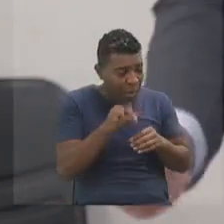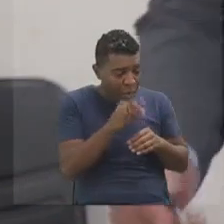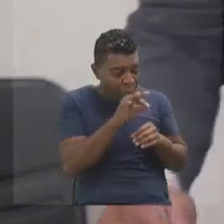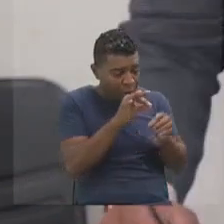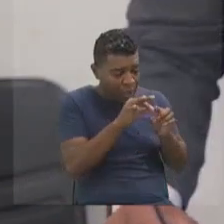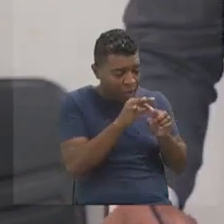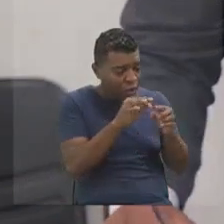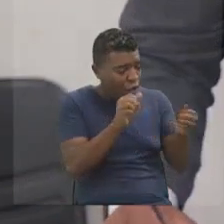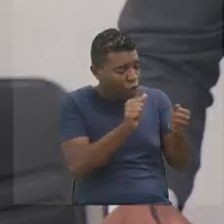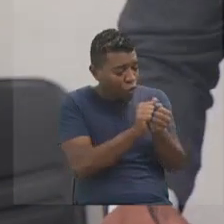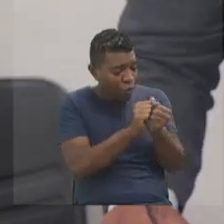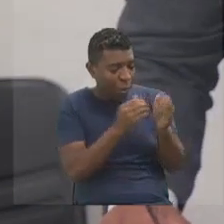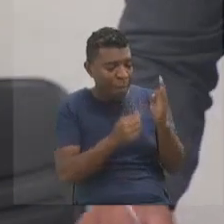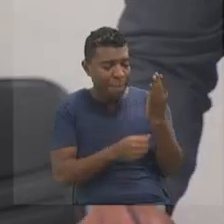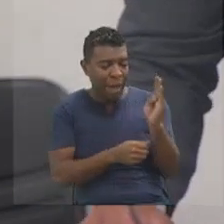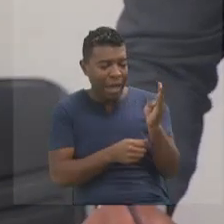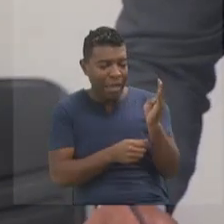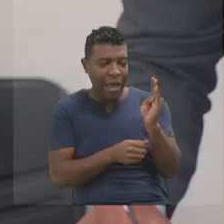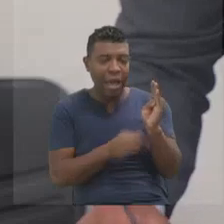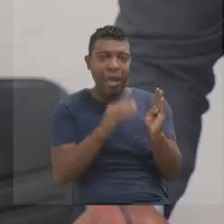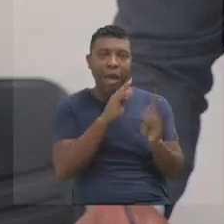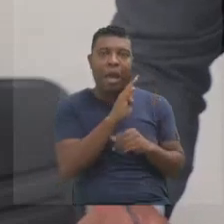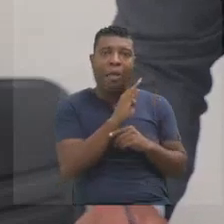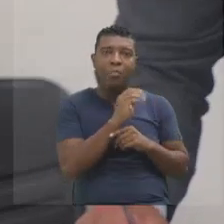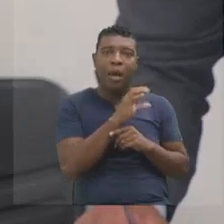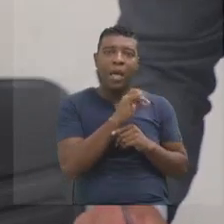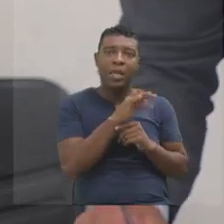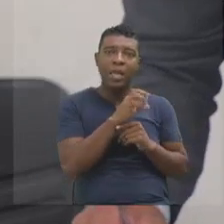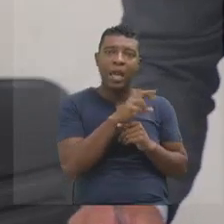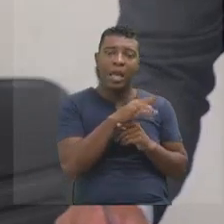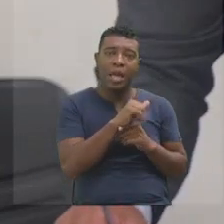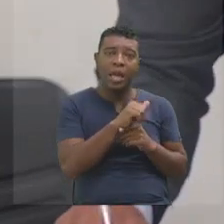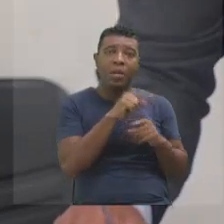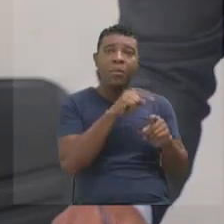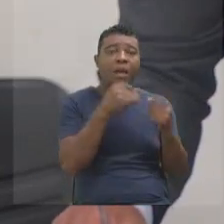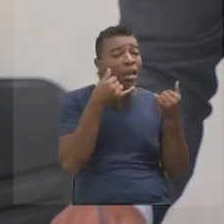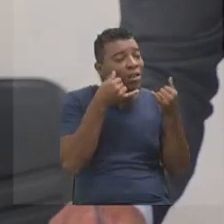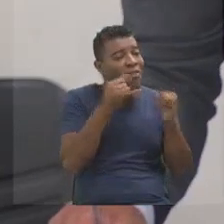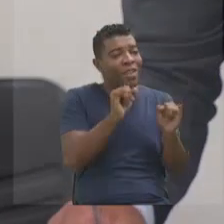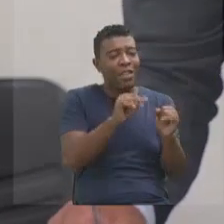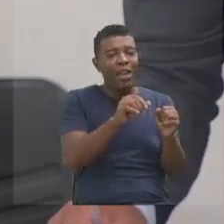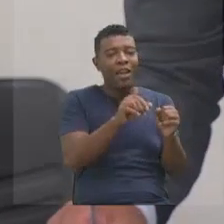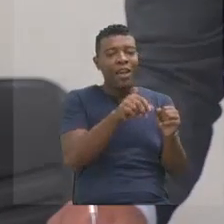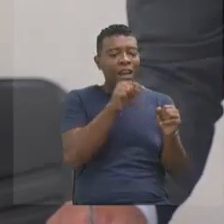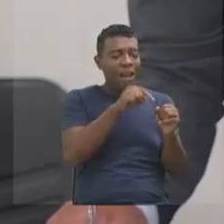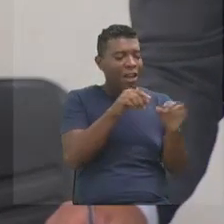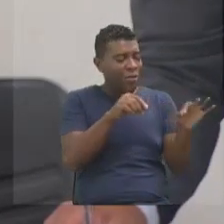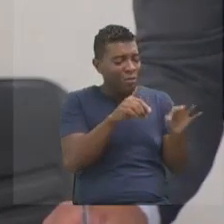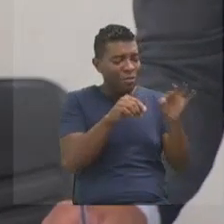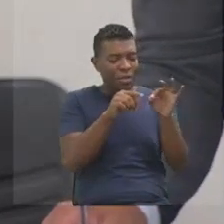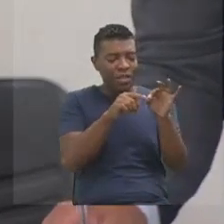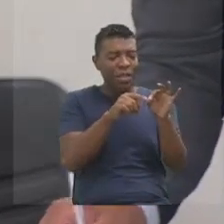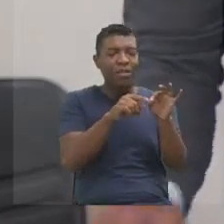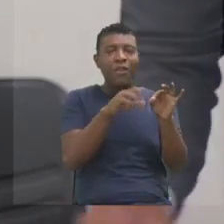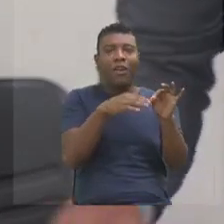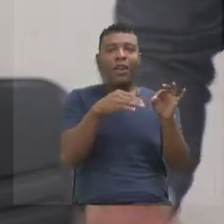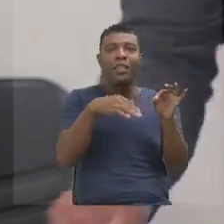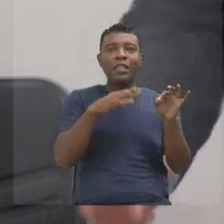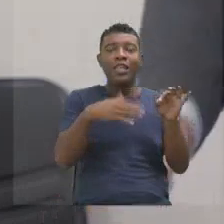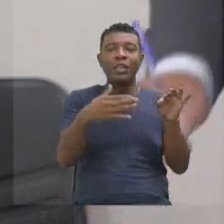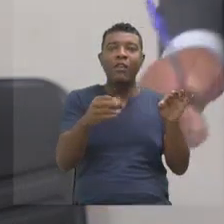estratégia que ela não permite a transmissão do vírus o mosquito com a bactéria não desenvolve